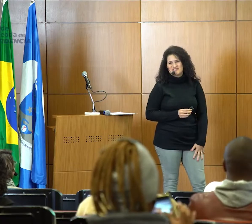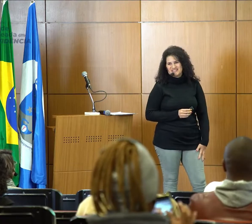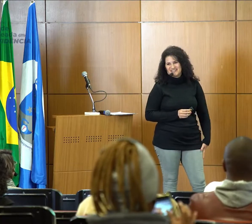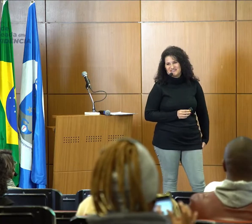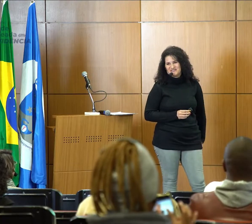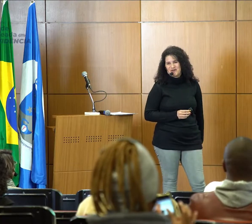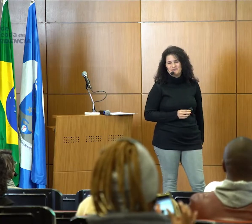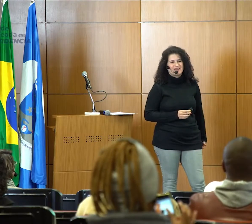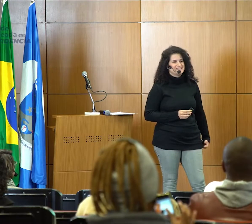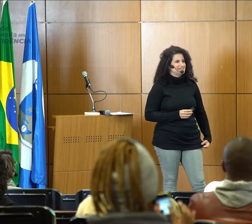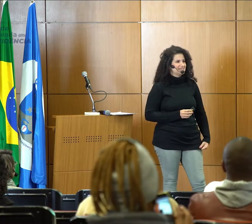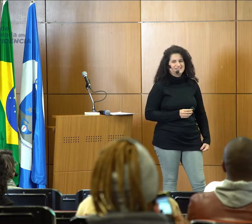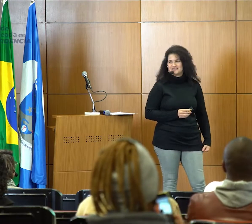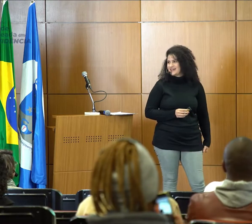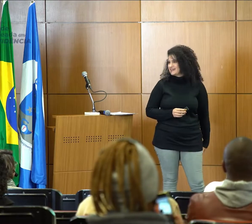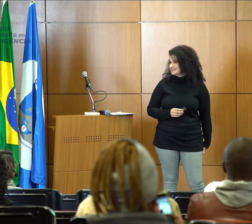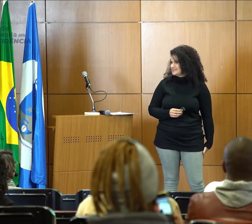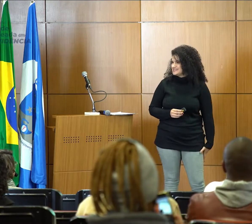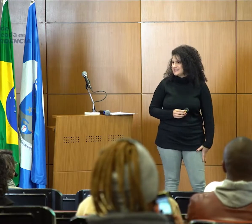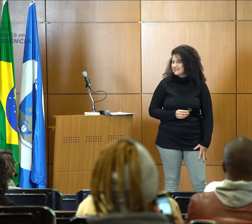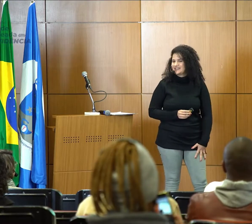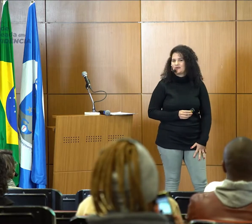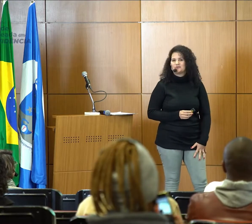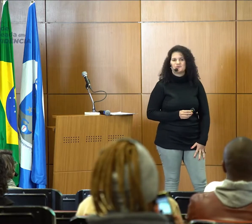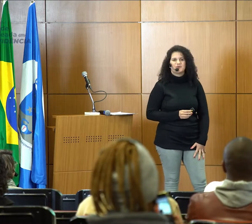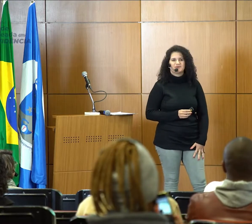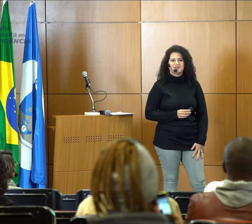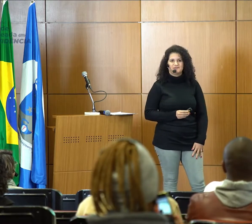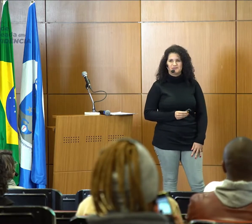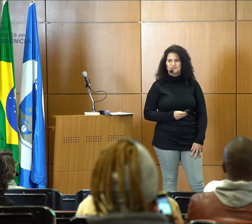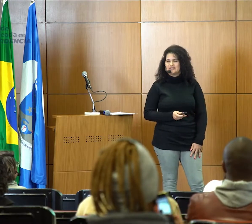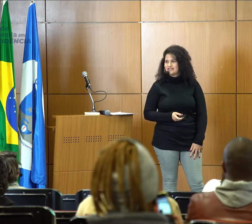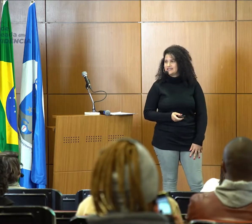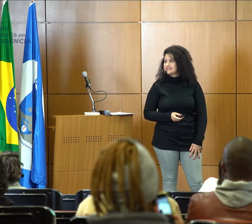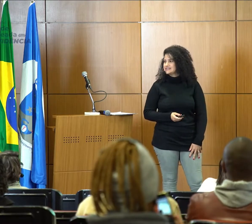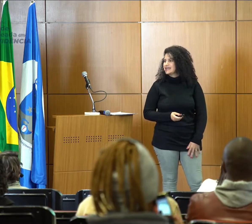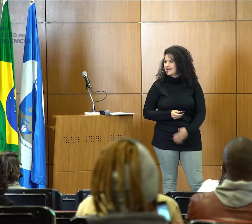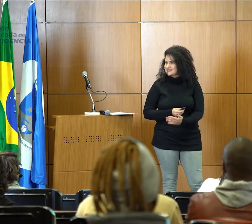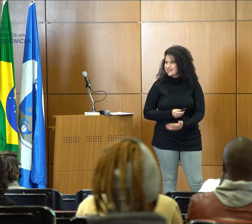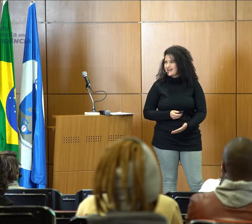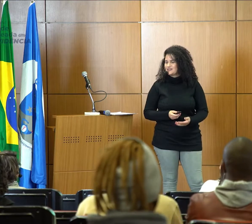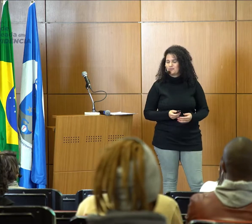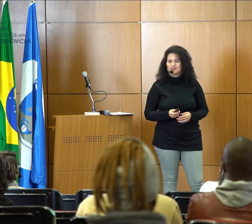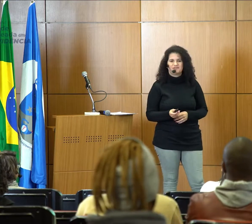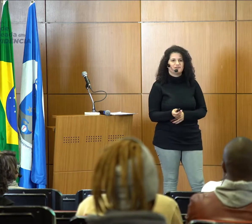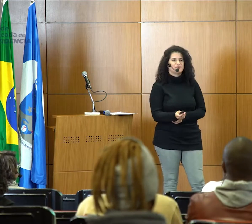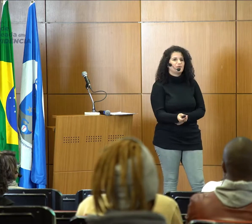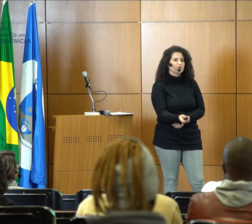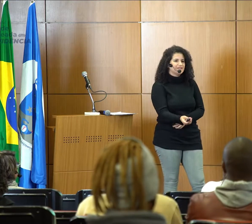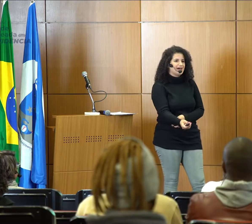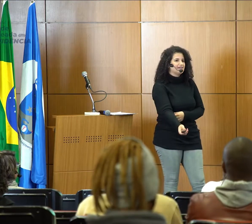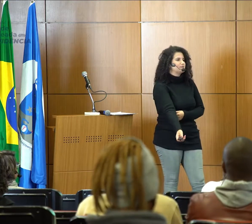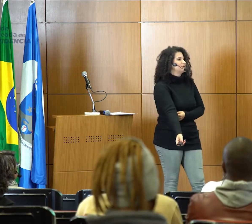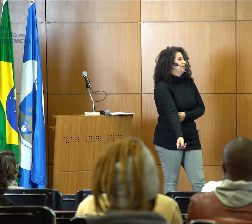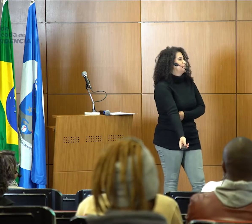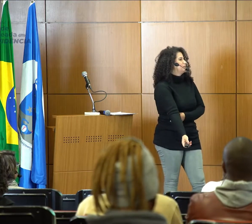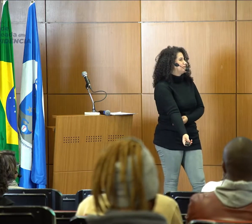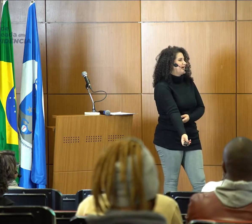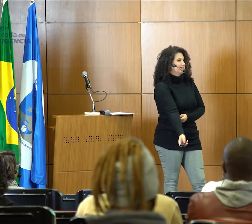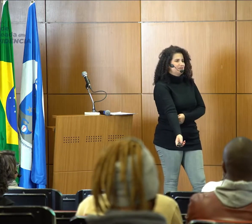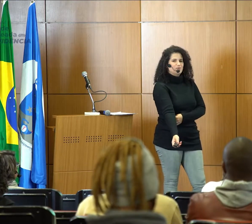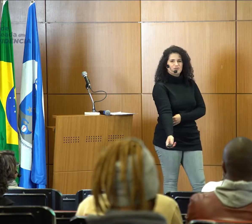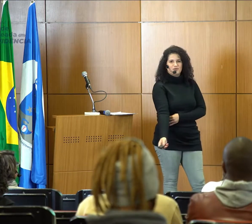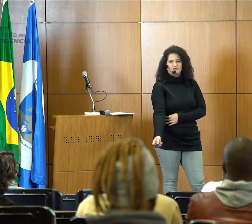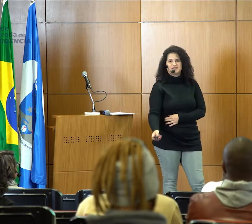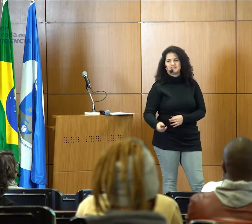gente, bom dia. É um prazer, queria já agradecer, né, o pessoal do Crefito 3, Jade, por ter feito o contato para